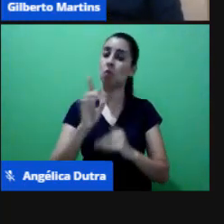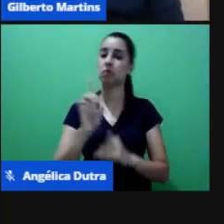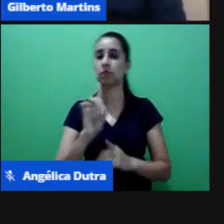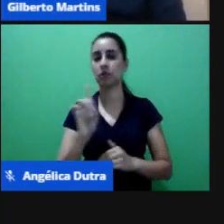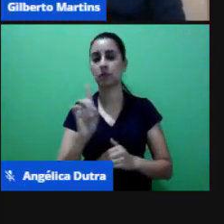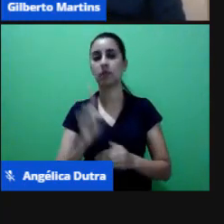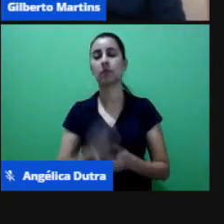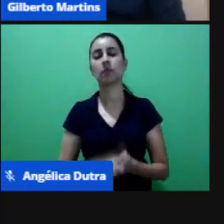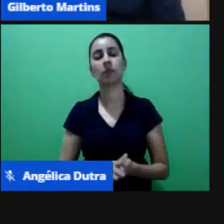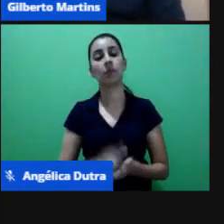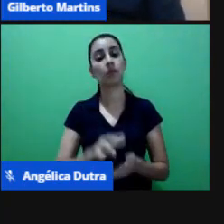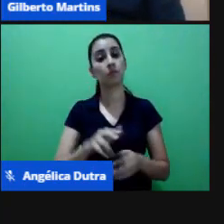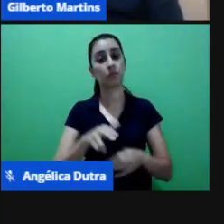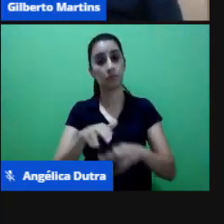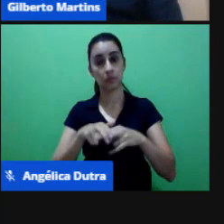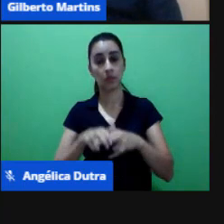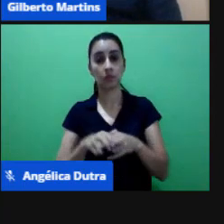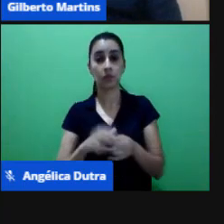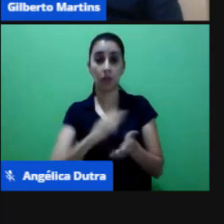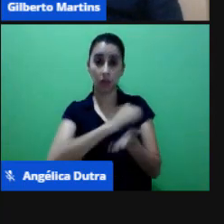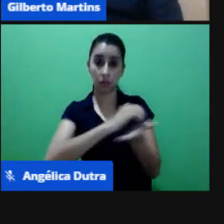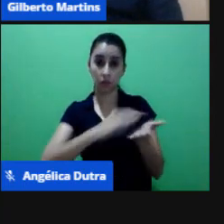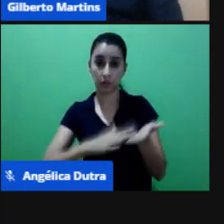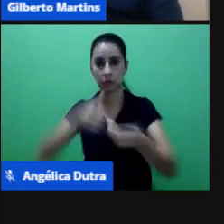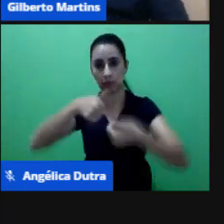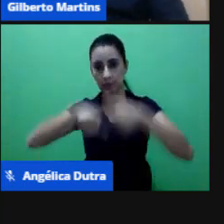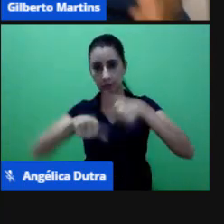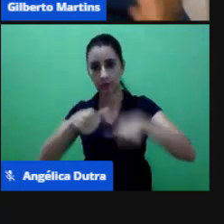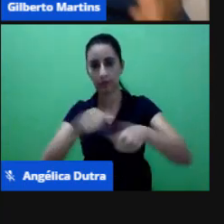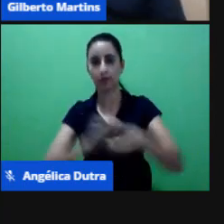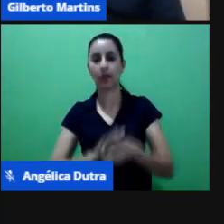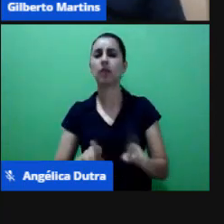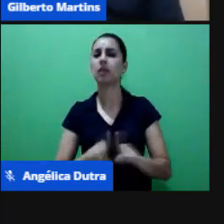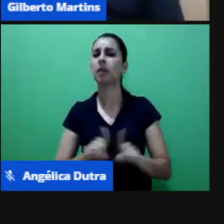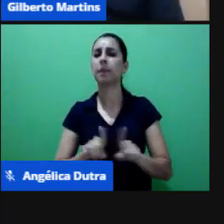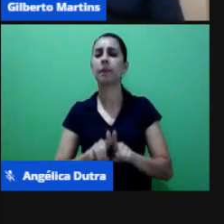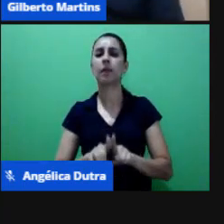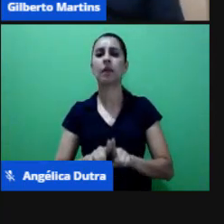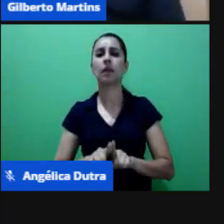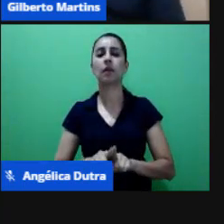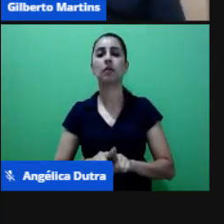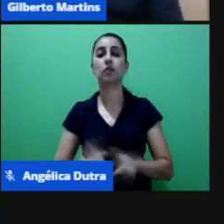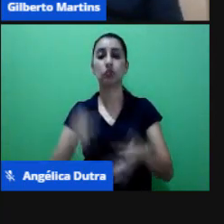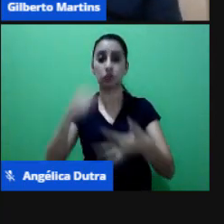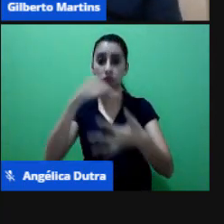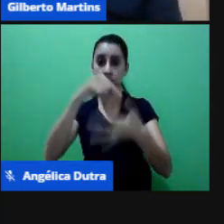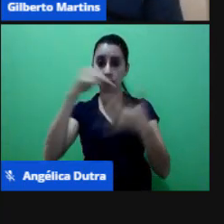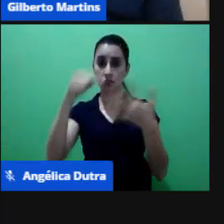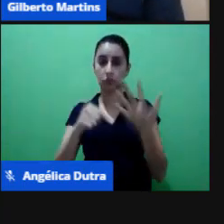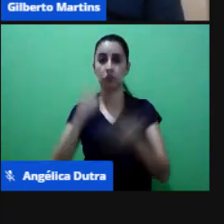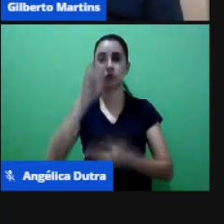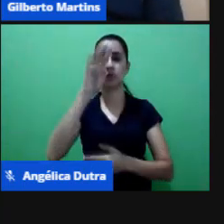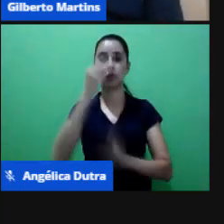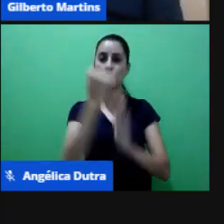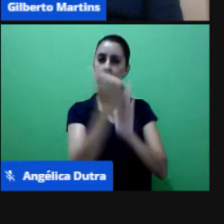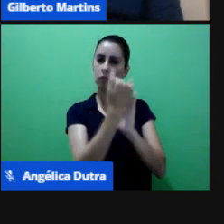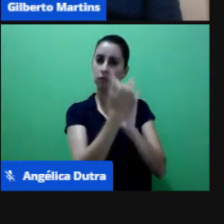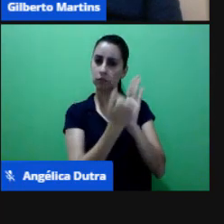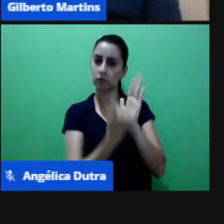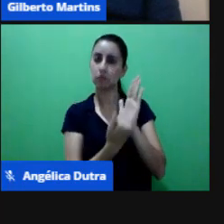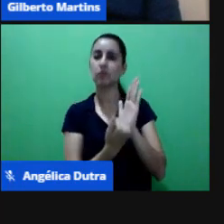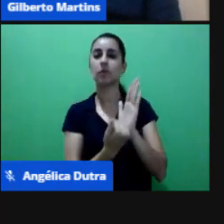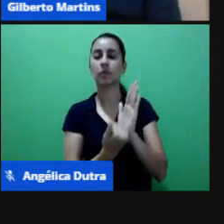atividade diagnóstica. Além da aplicação de todo esse cronograma, também queremos falar com vocês agora, neste